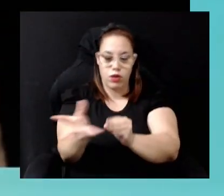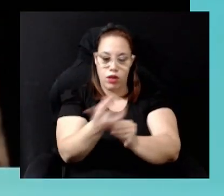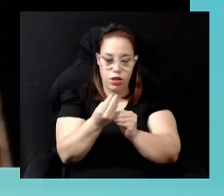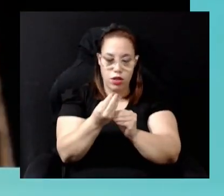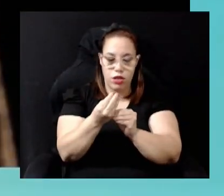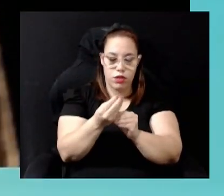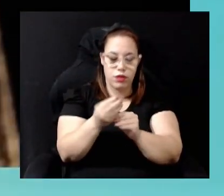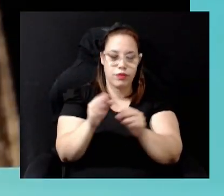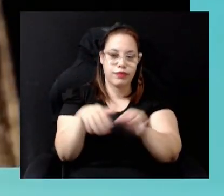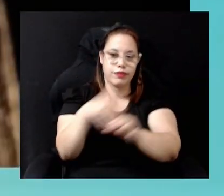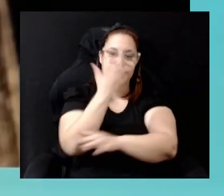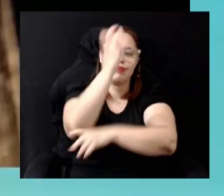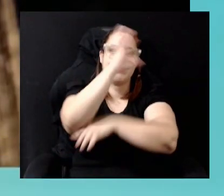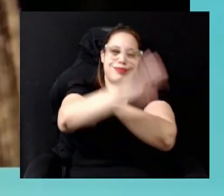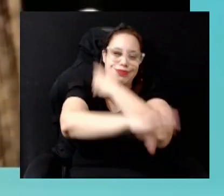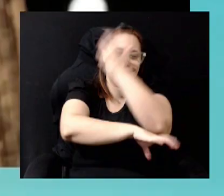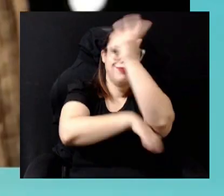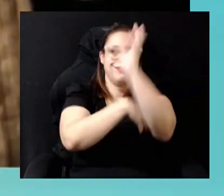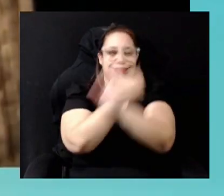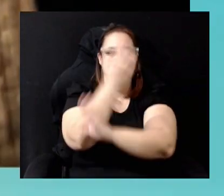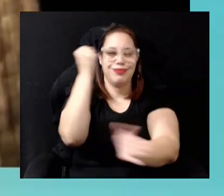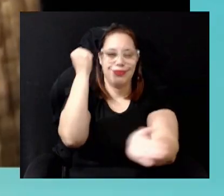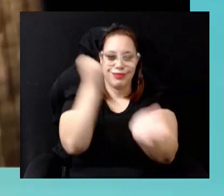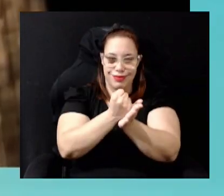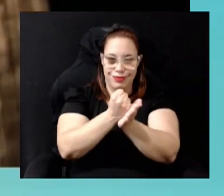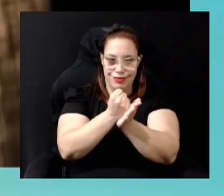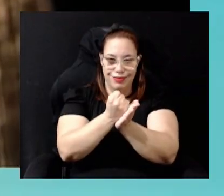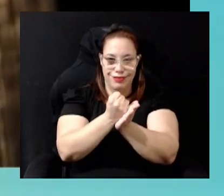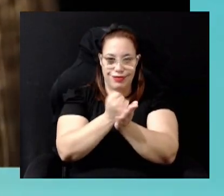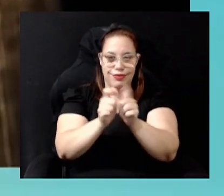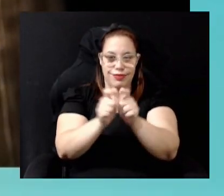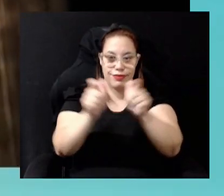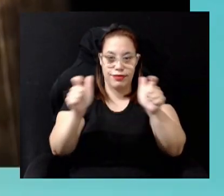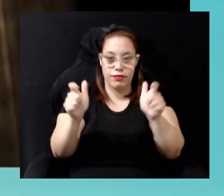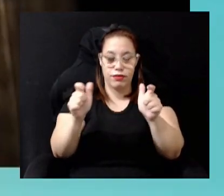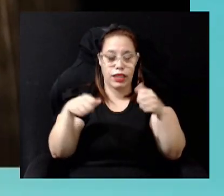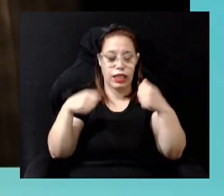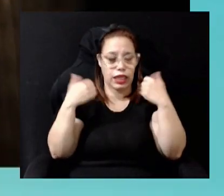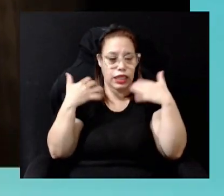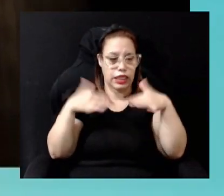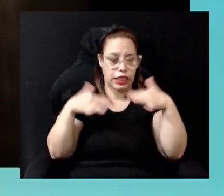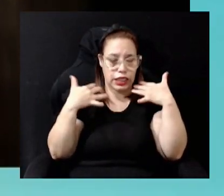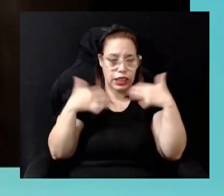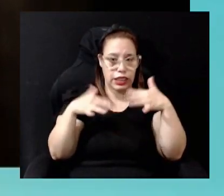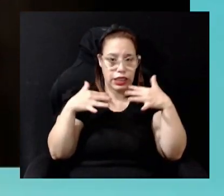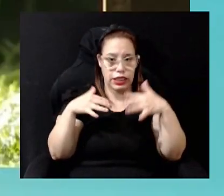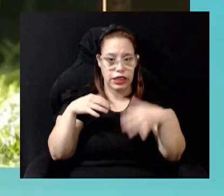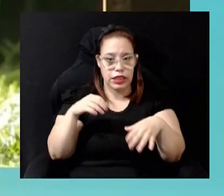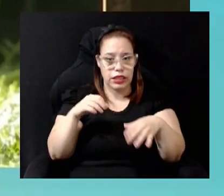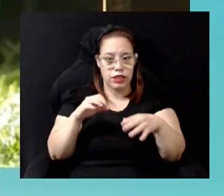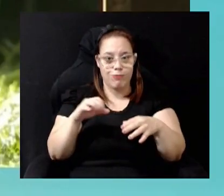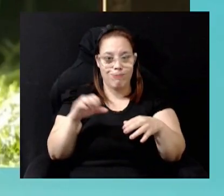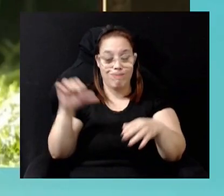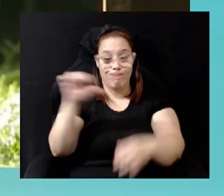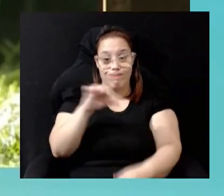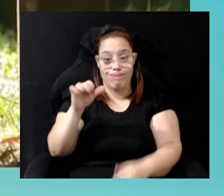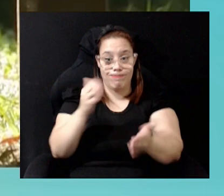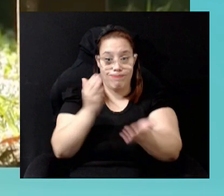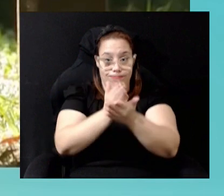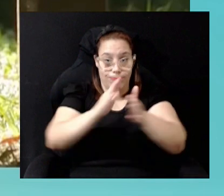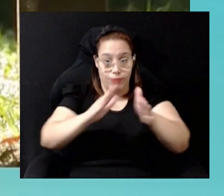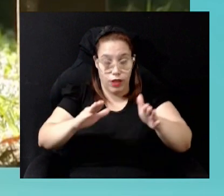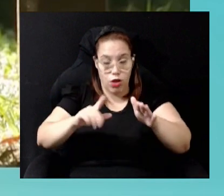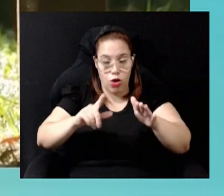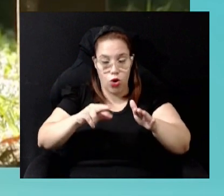fica na cidade marcada por uma das maiores tragédias socioambientais do país, o rompimento da barragem Córrego do Feijão